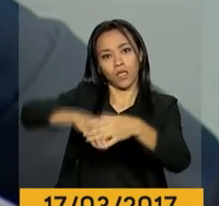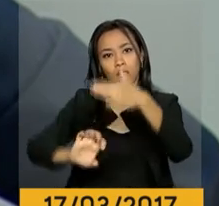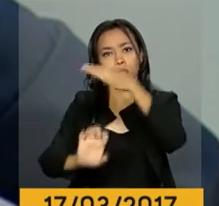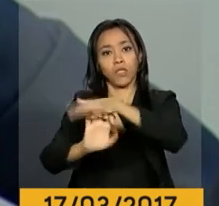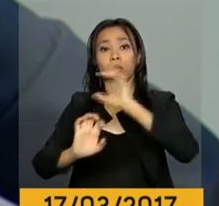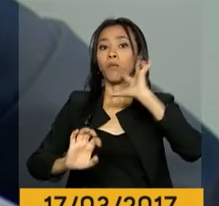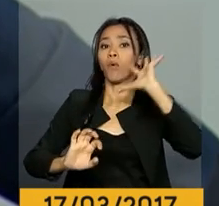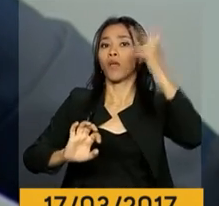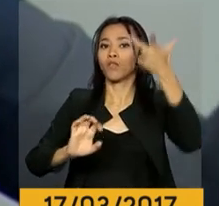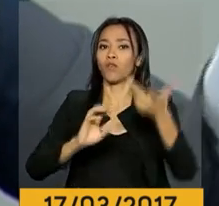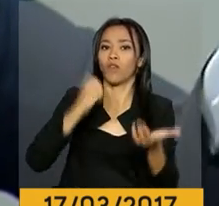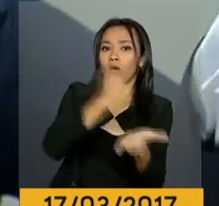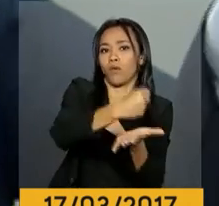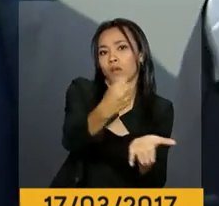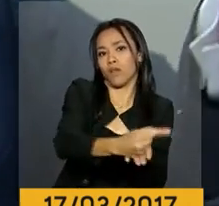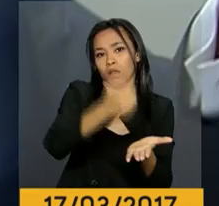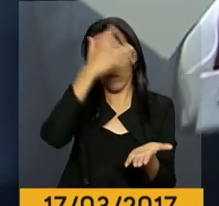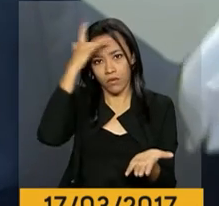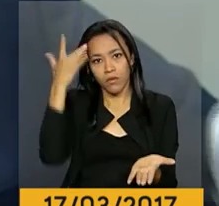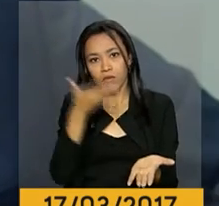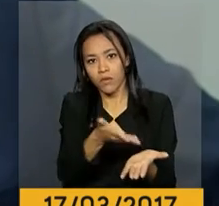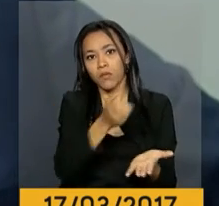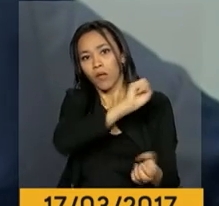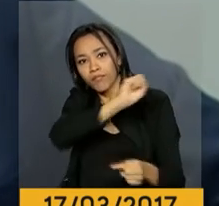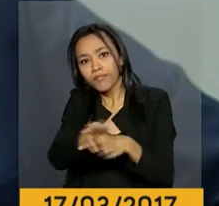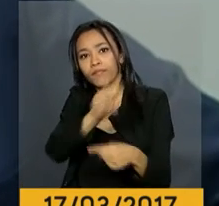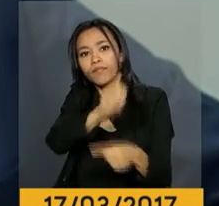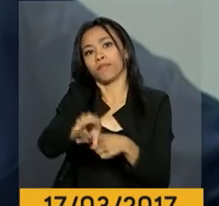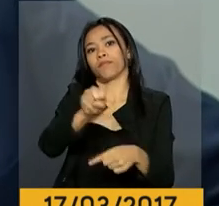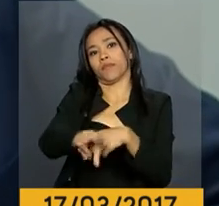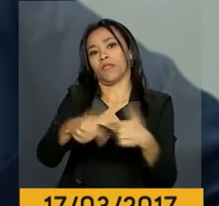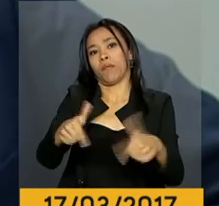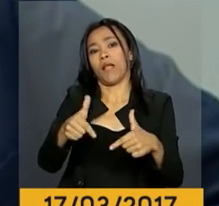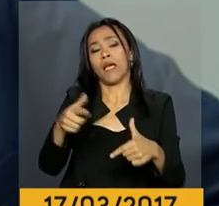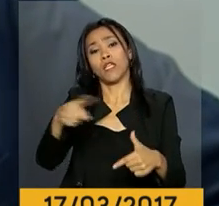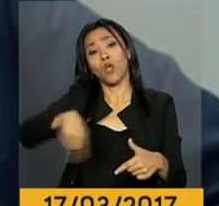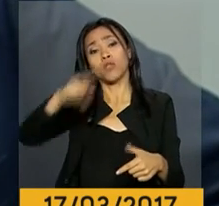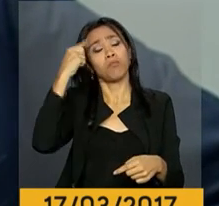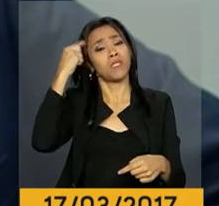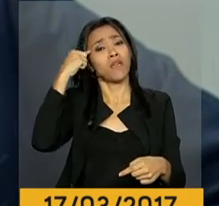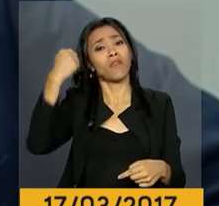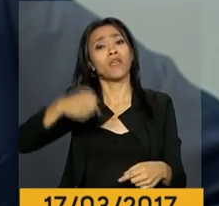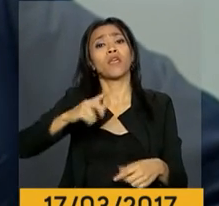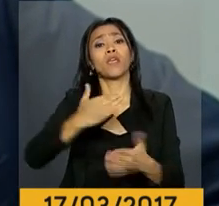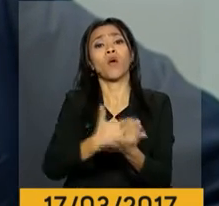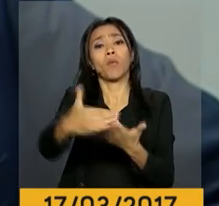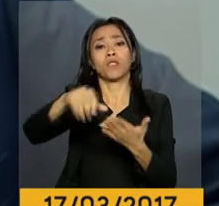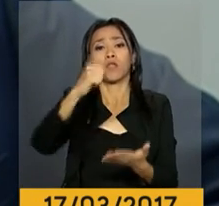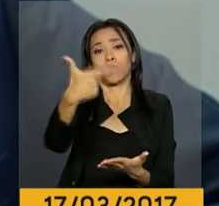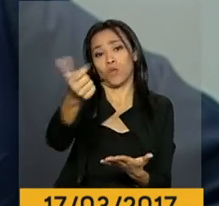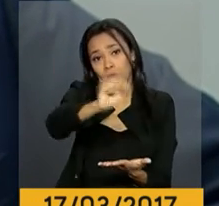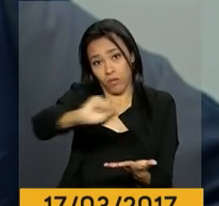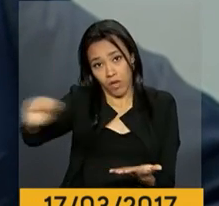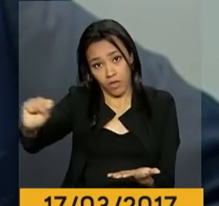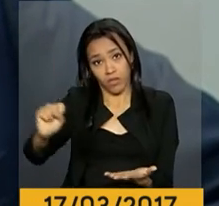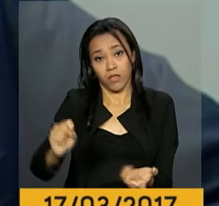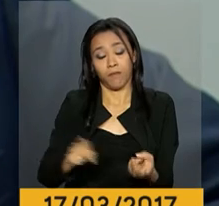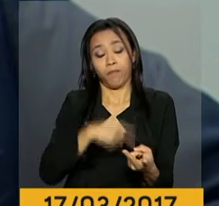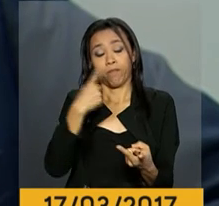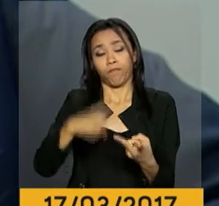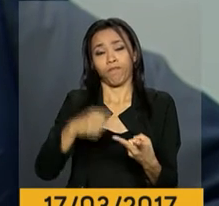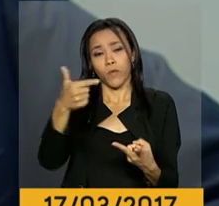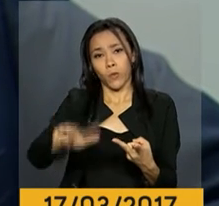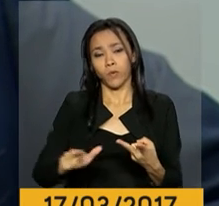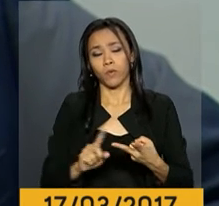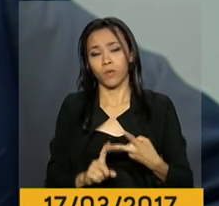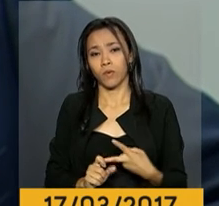emprego começasse a processar-se no segundo semestre. O primeiro passo, sem dúvida alguma, era